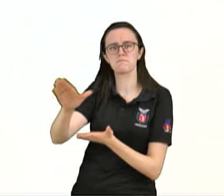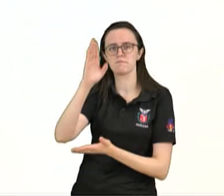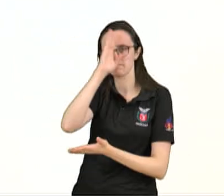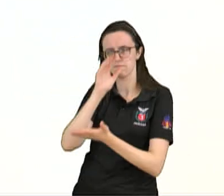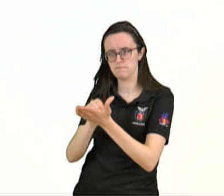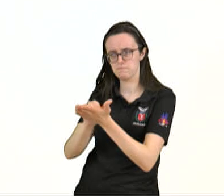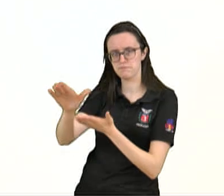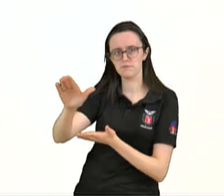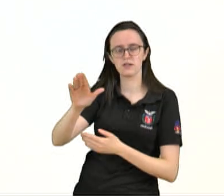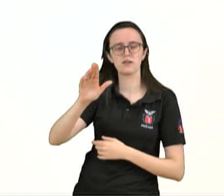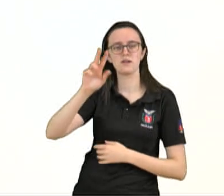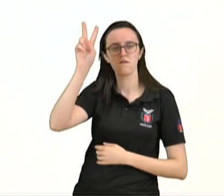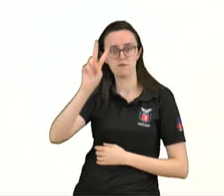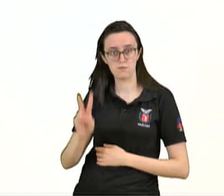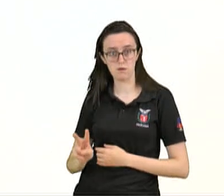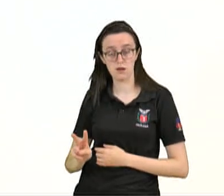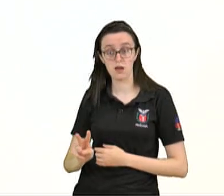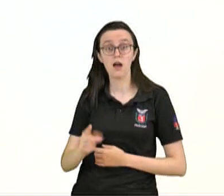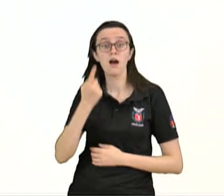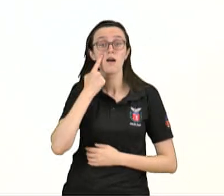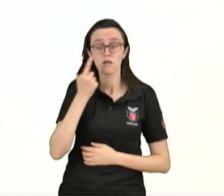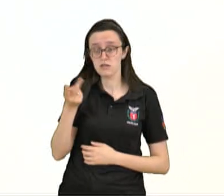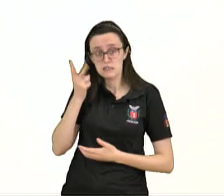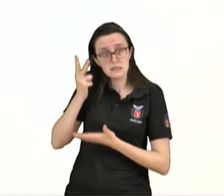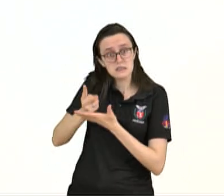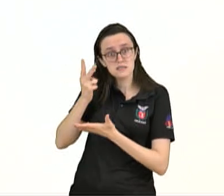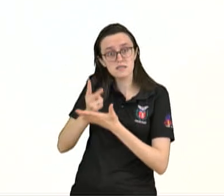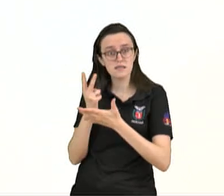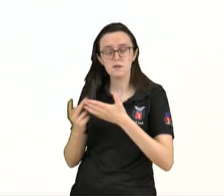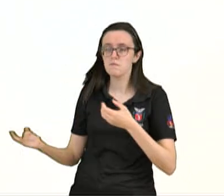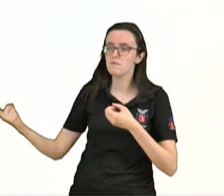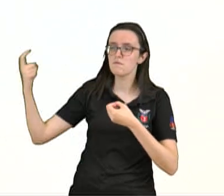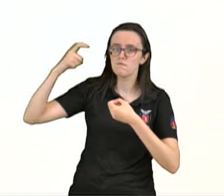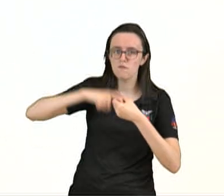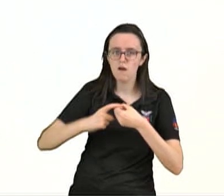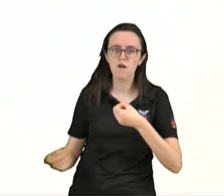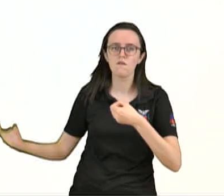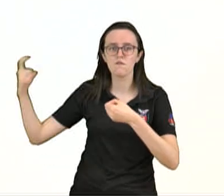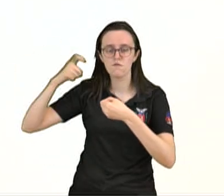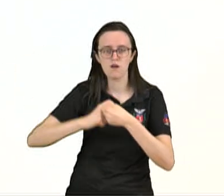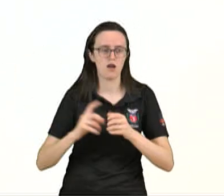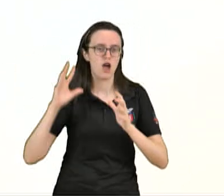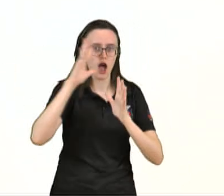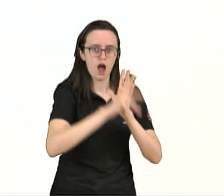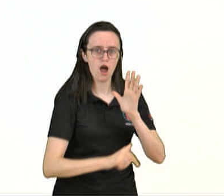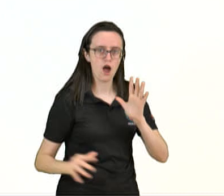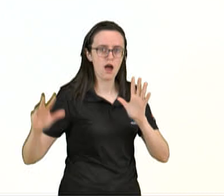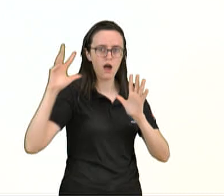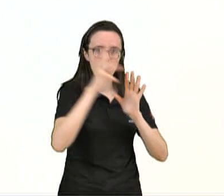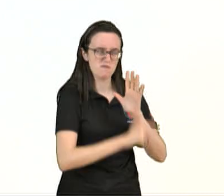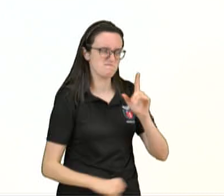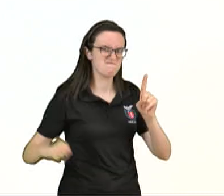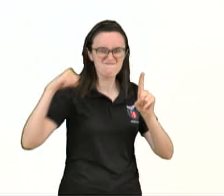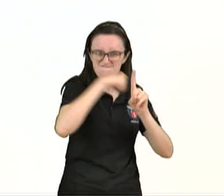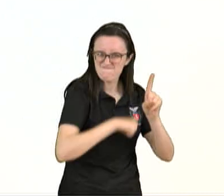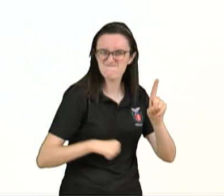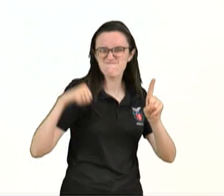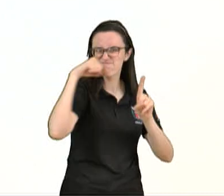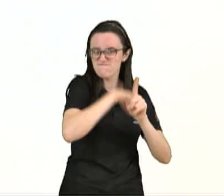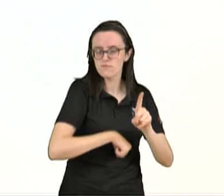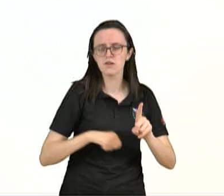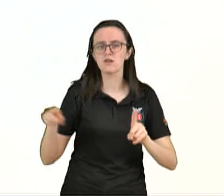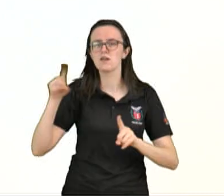com a Venezuela, se revoltaram após um comerciante ter sido roubado e agredido, supostamente